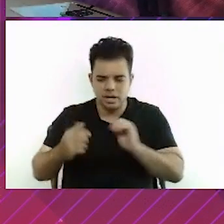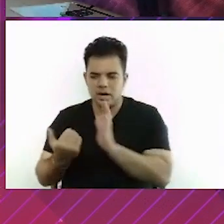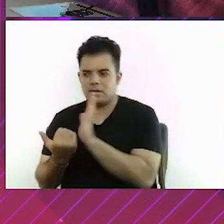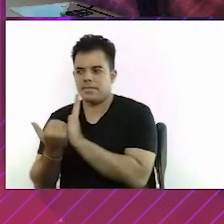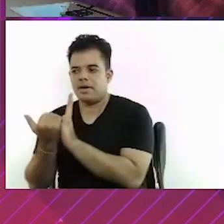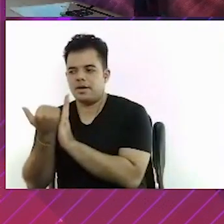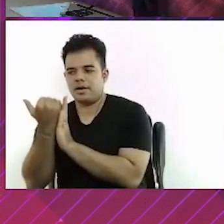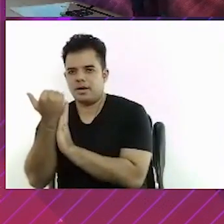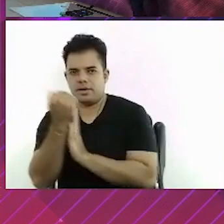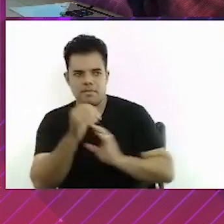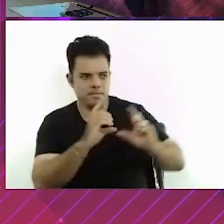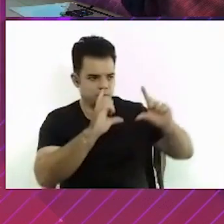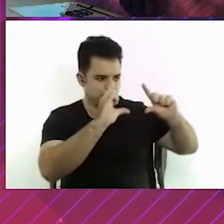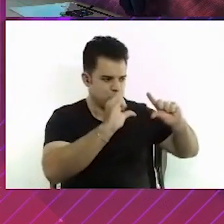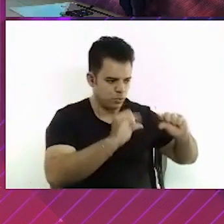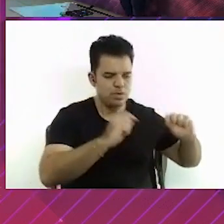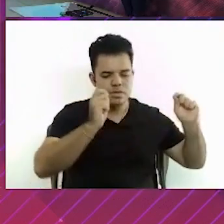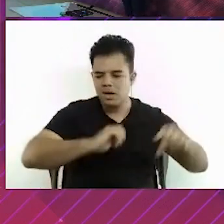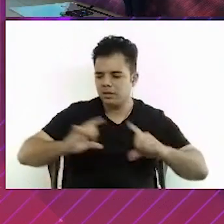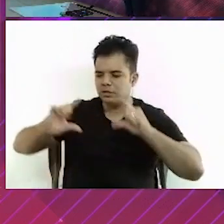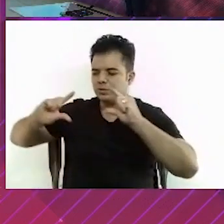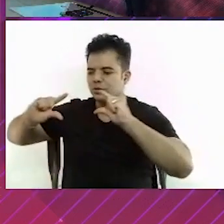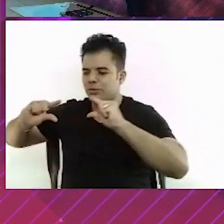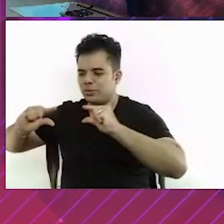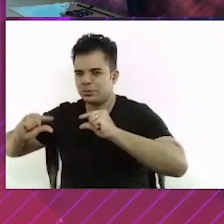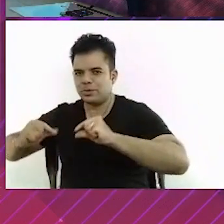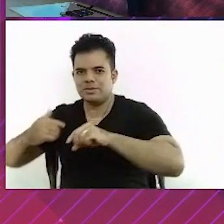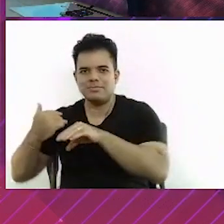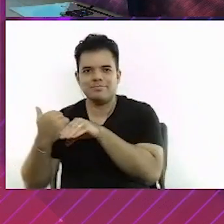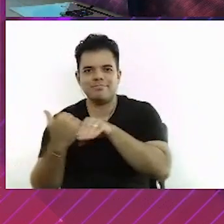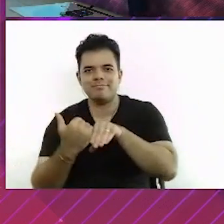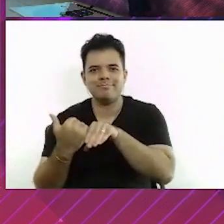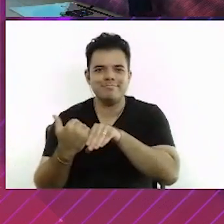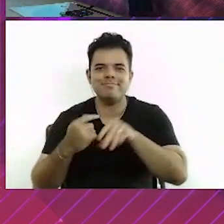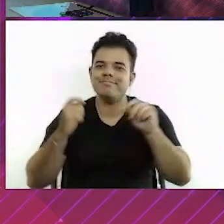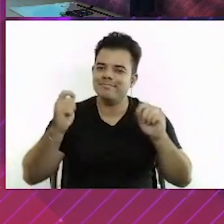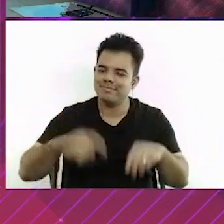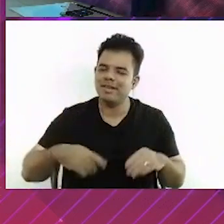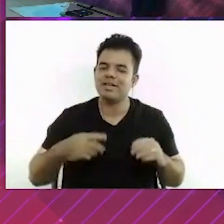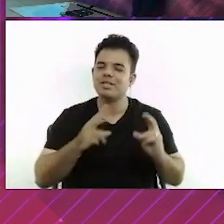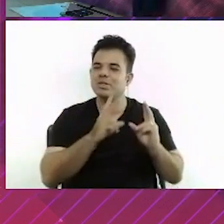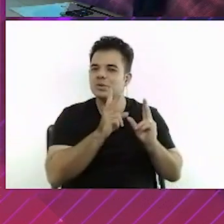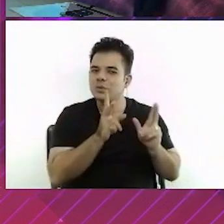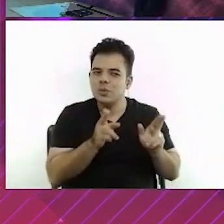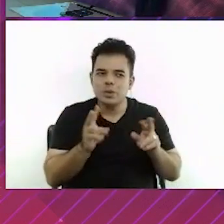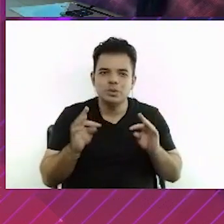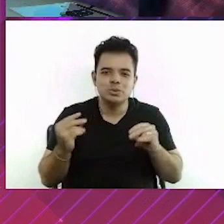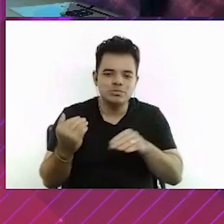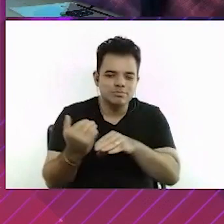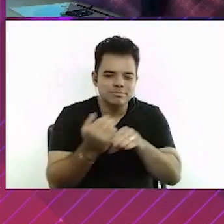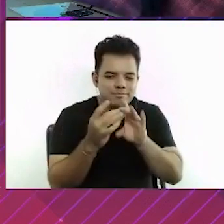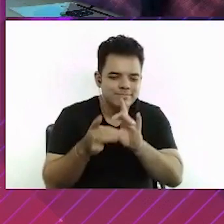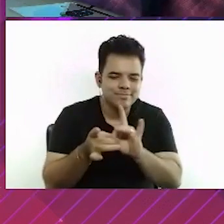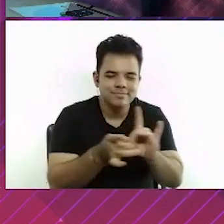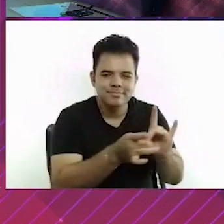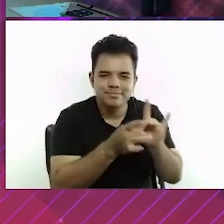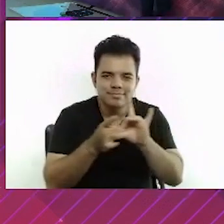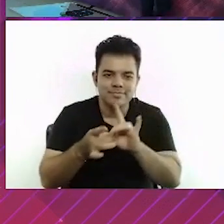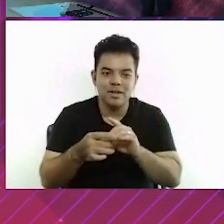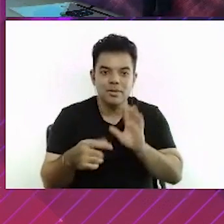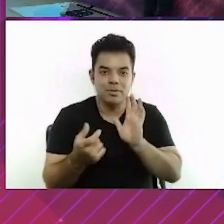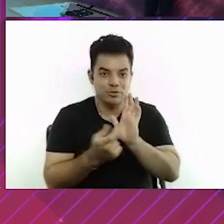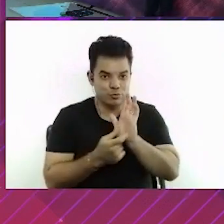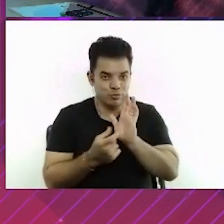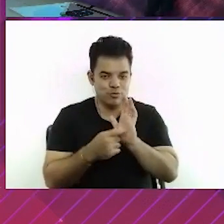diminui. E como está todo mundo escutando na mesma fila, o RabbitMQ automaticamente já